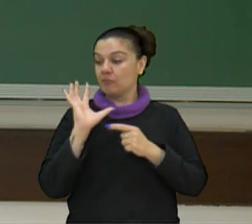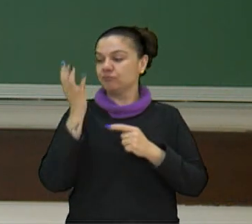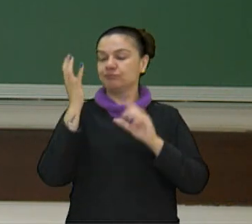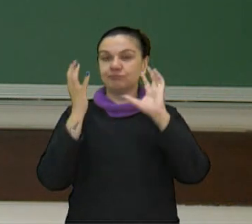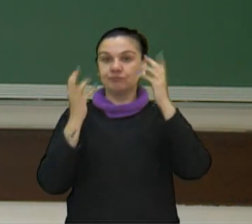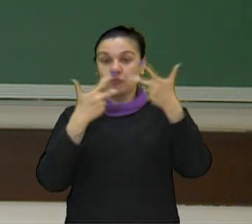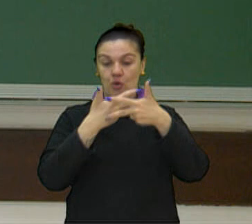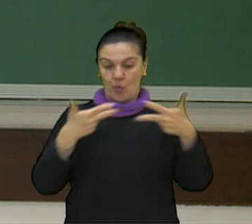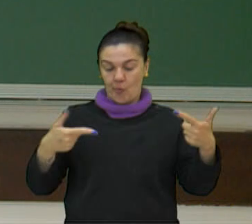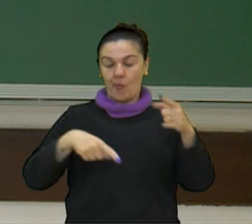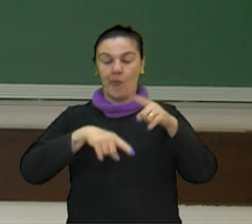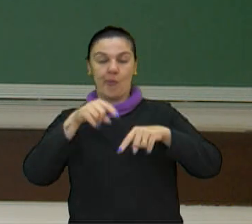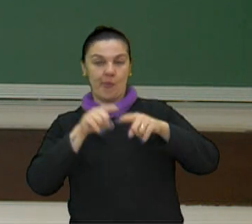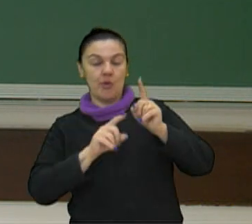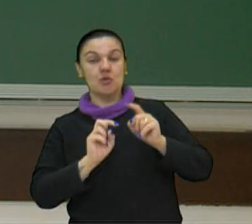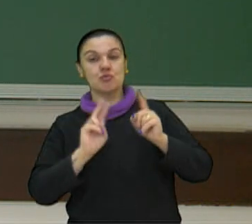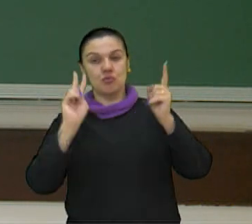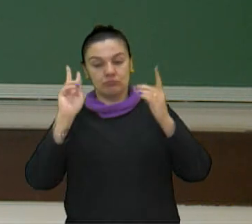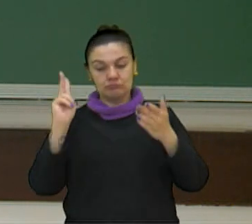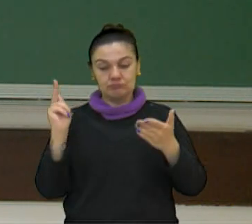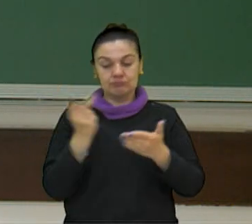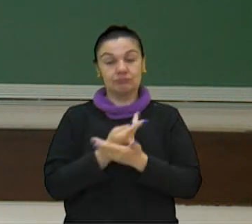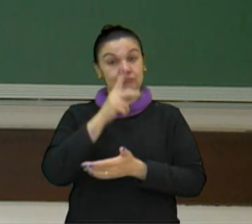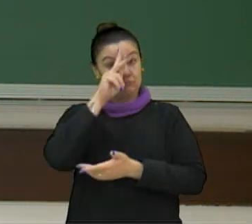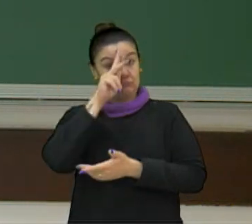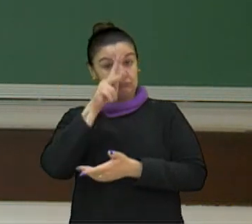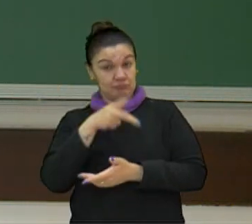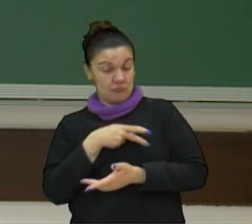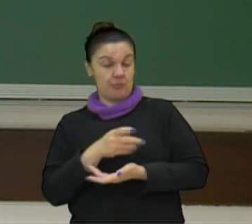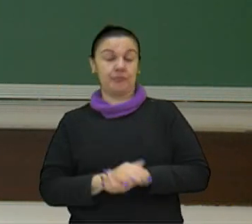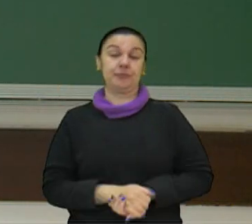como efeito de si mesmo.